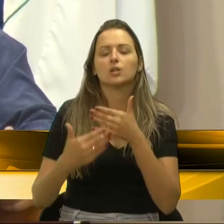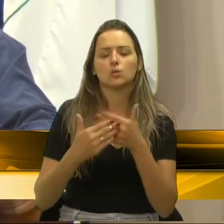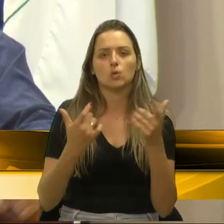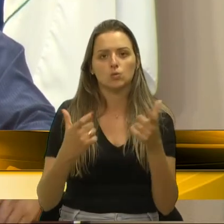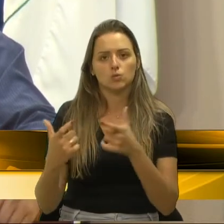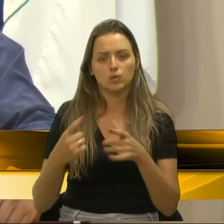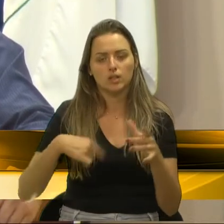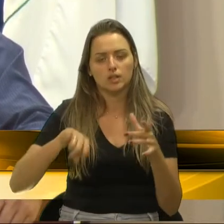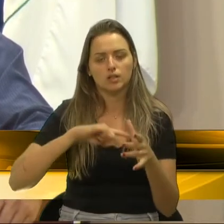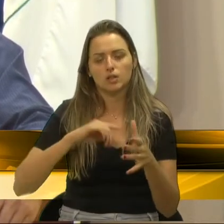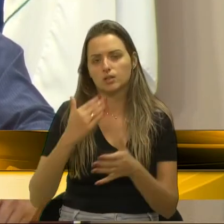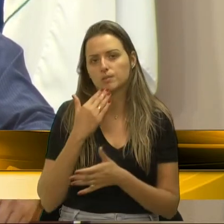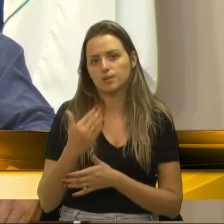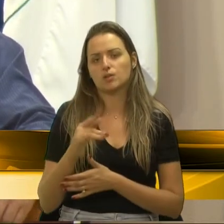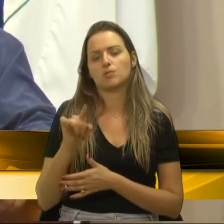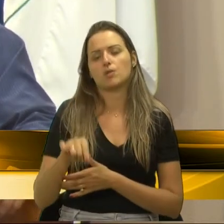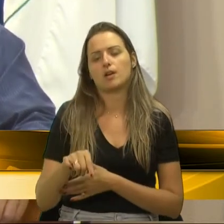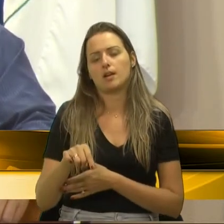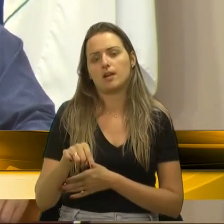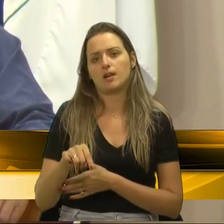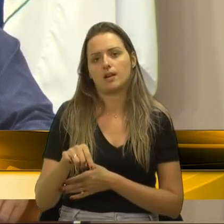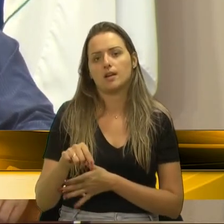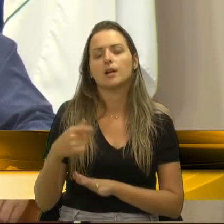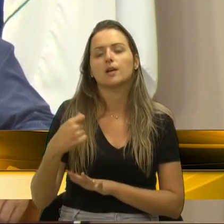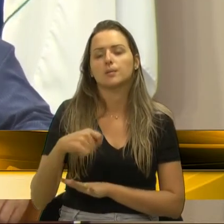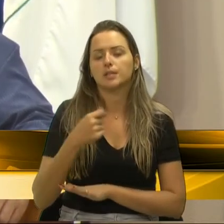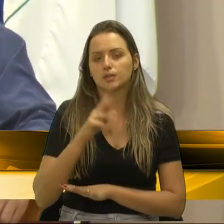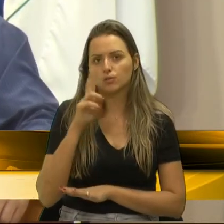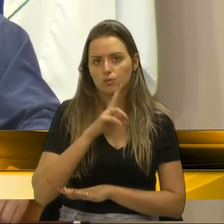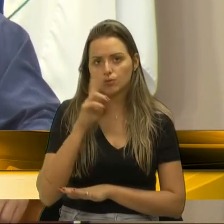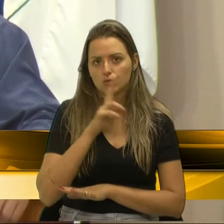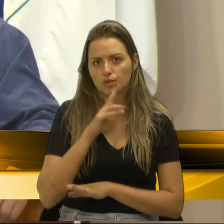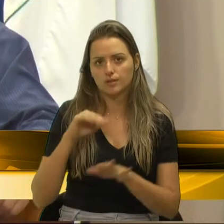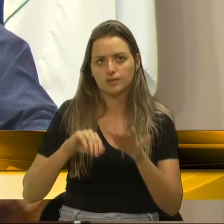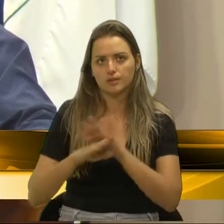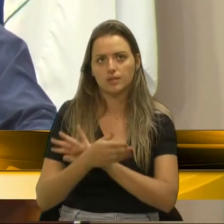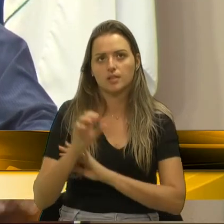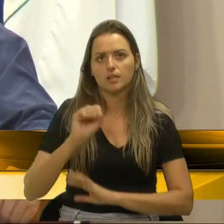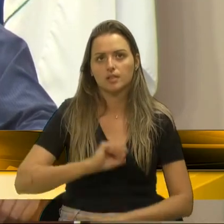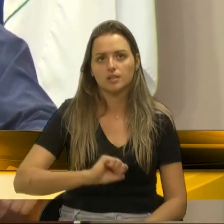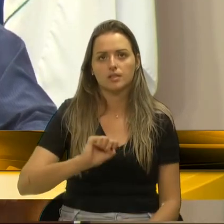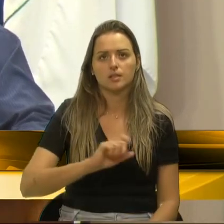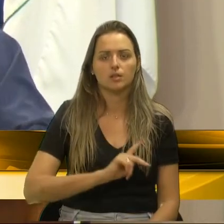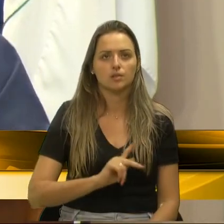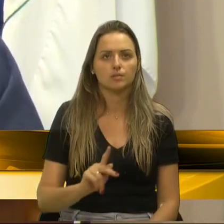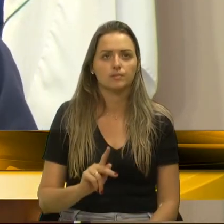nós solicitamos aqui é de extrema urgência. Senhor presidente.